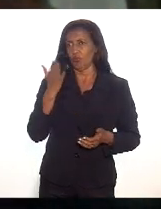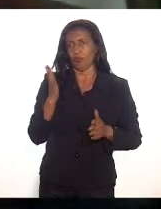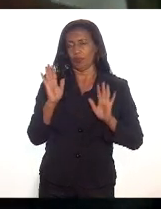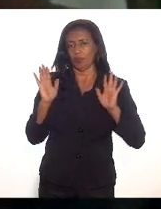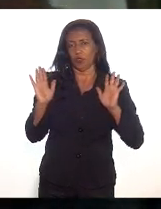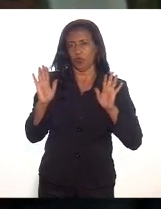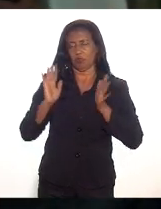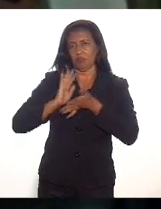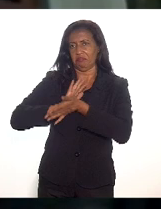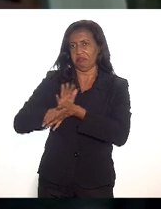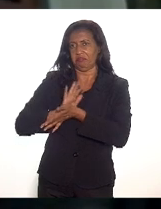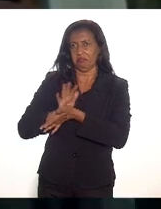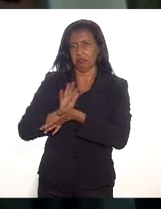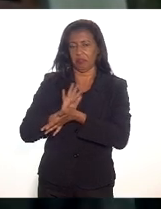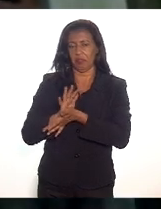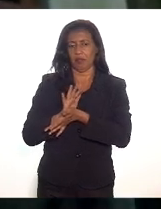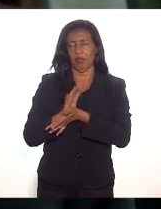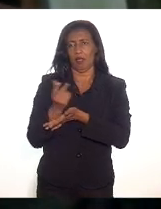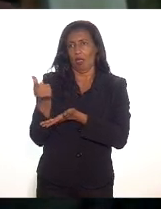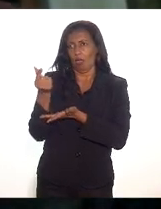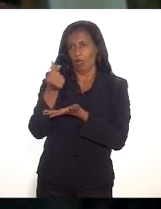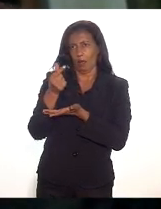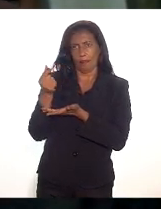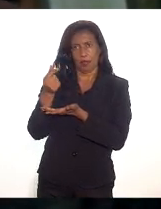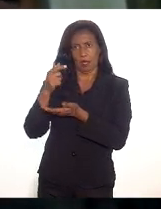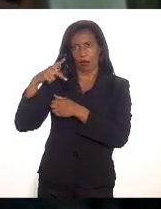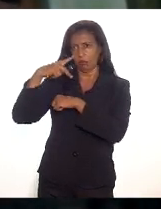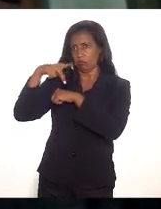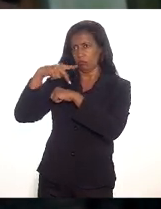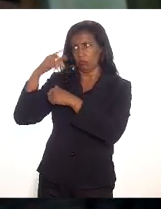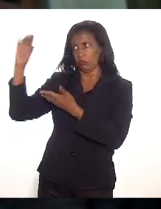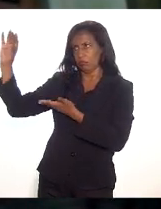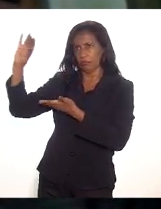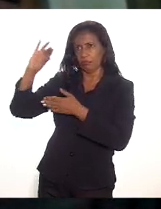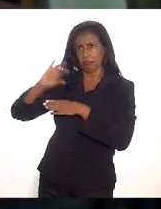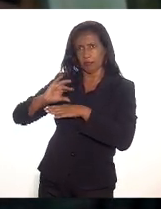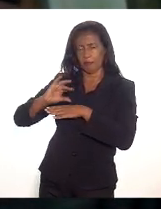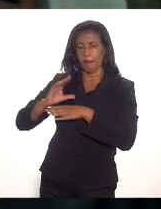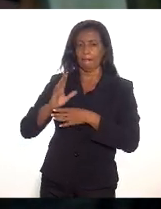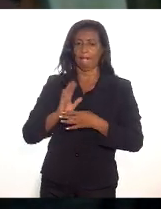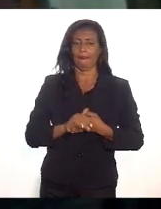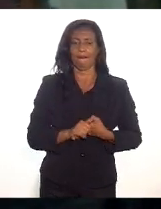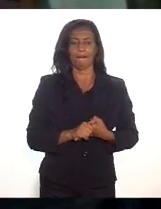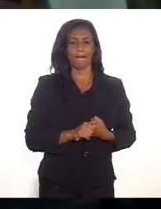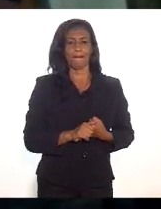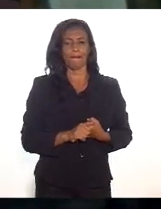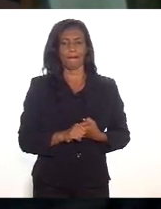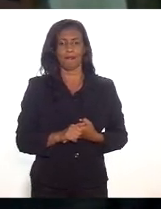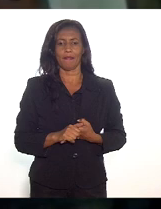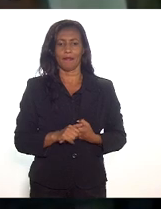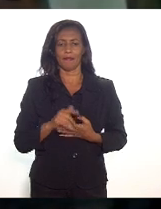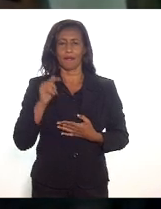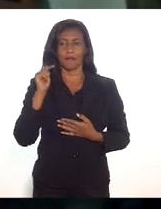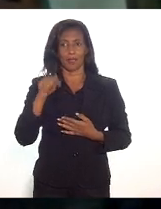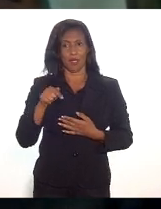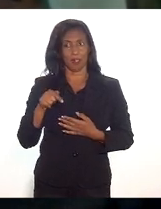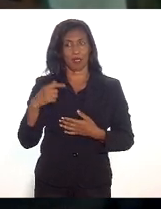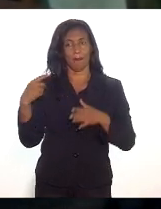de preconceito ao capital estrangeiro, mas eu acho que o capital estrangeiro não pode também atuar em serviços